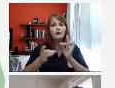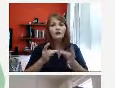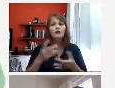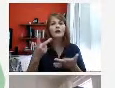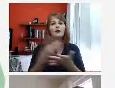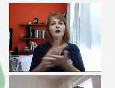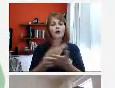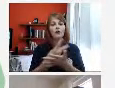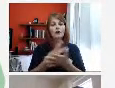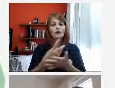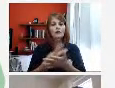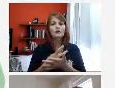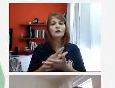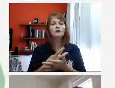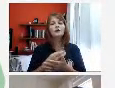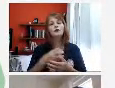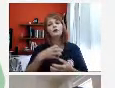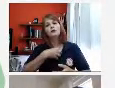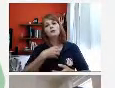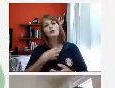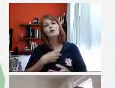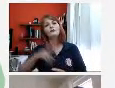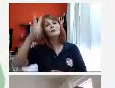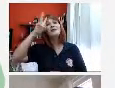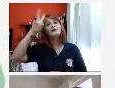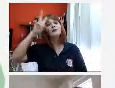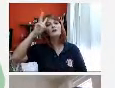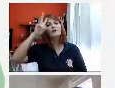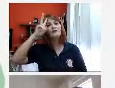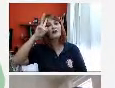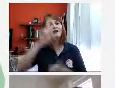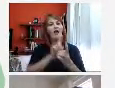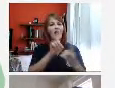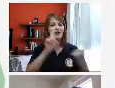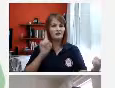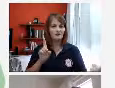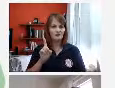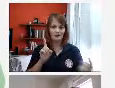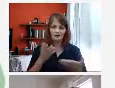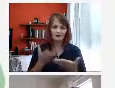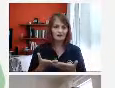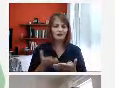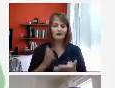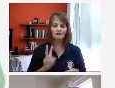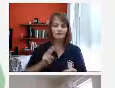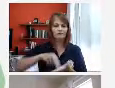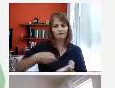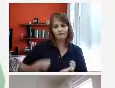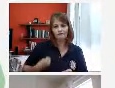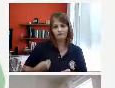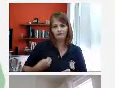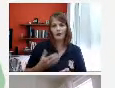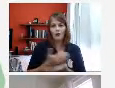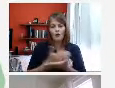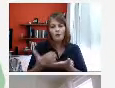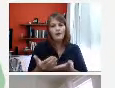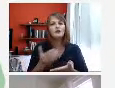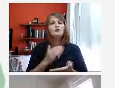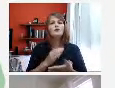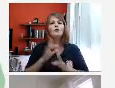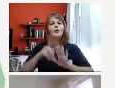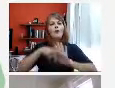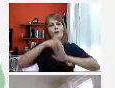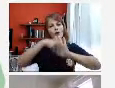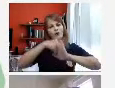de forma síncrona, né? Foi numa segunda-feira. Como eu falei, é o início de um projeto entre